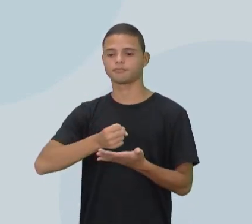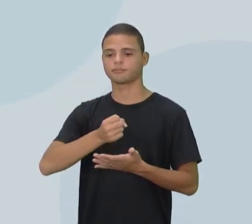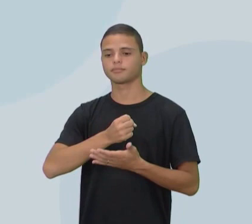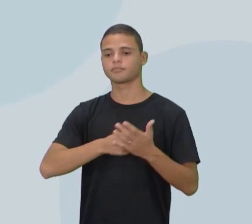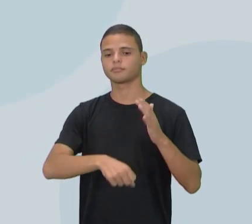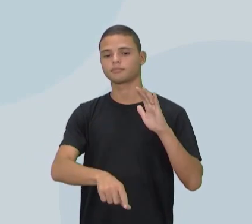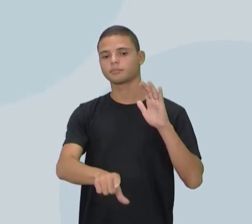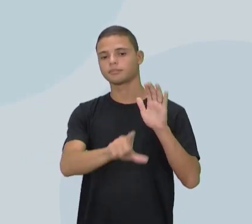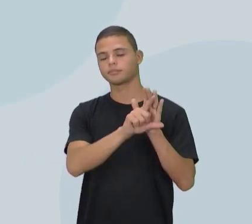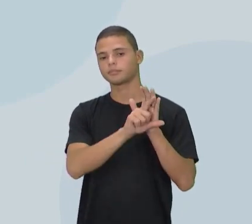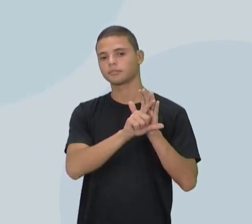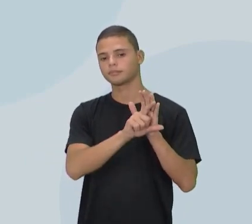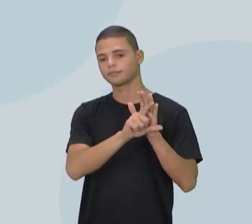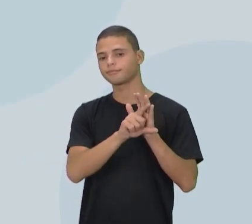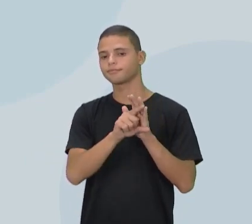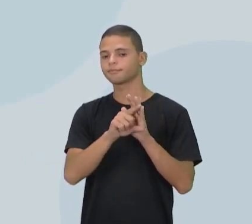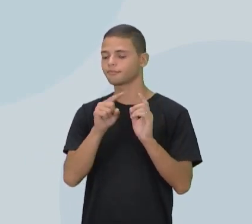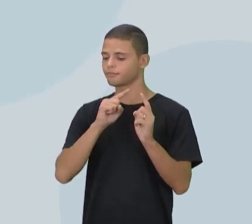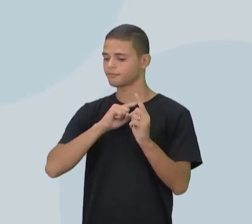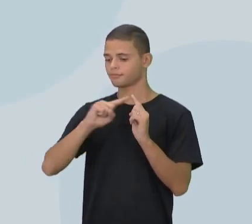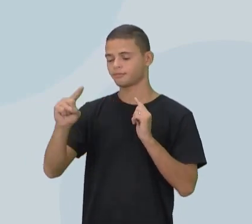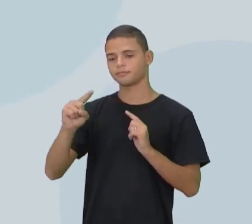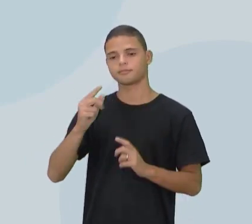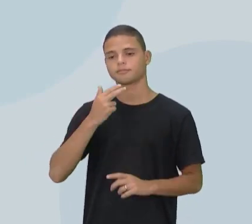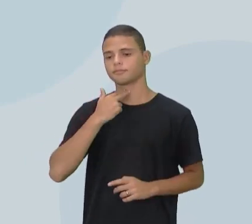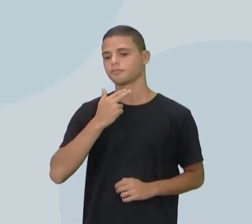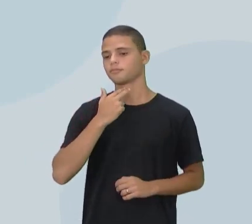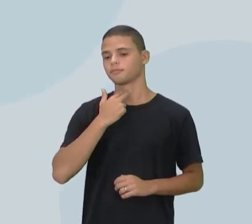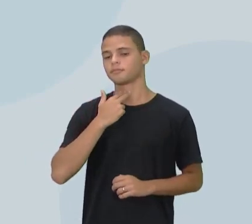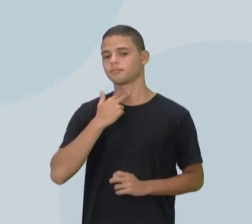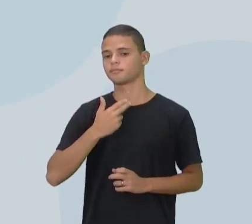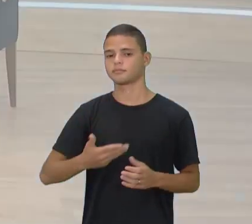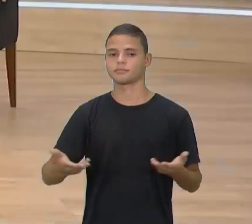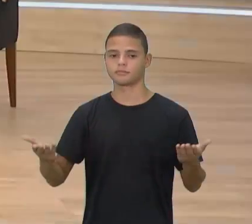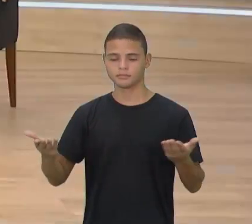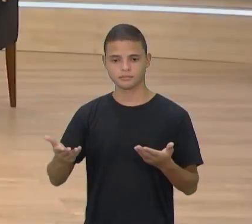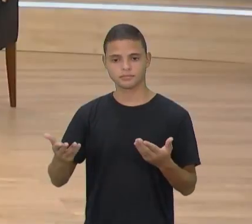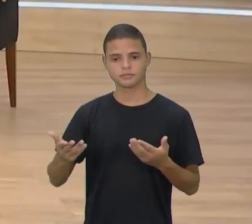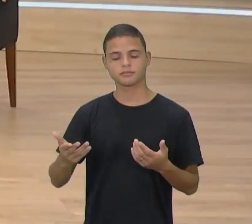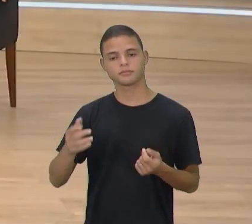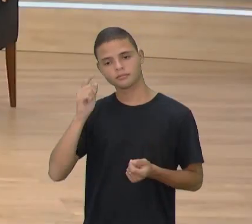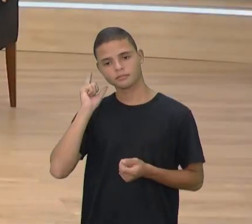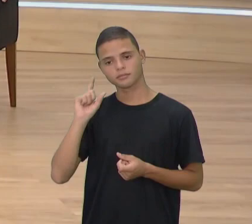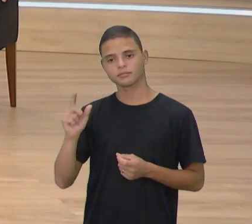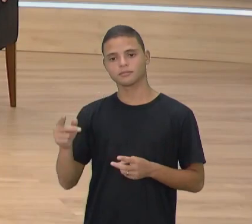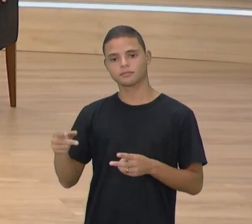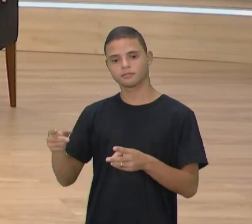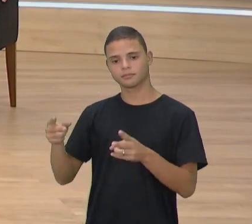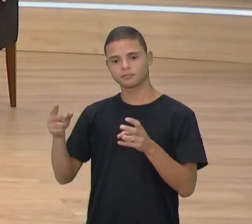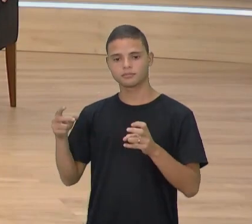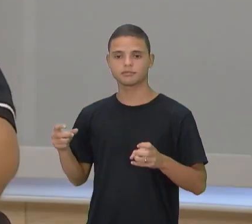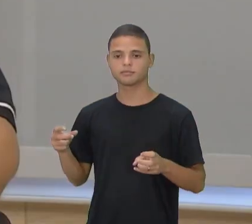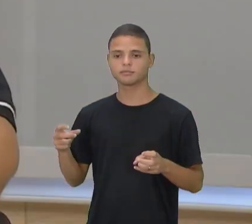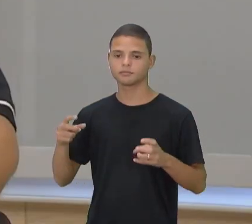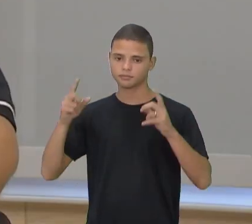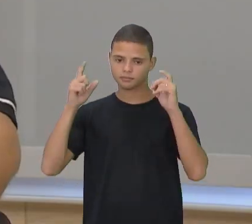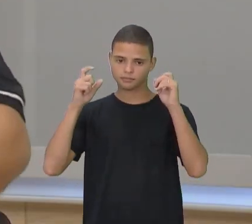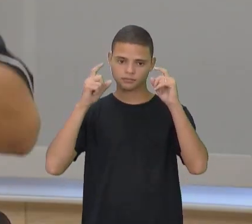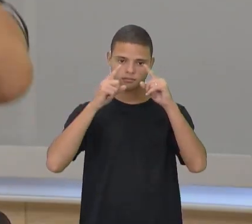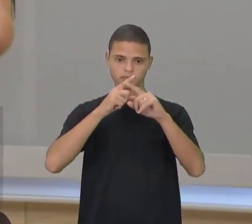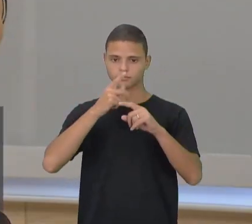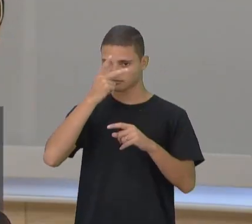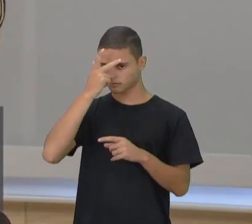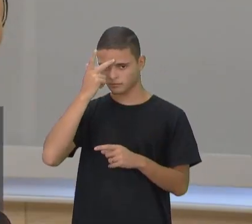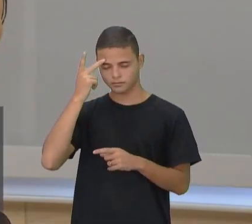eles baniram, vamos dizer assim, o uso. Então, hoje você pode perceber, professora, que dificilmente você vai